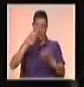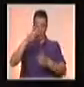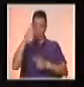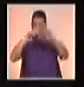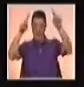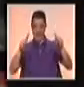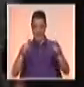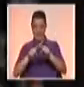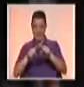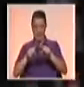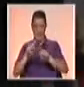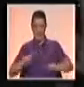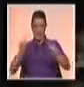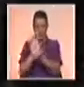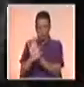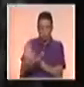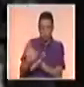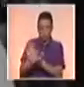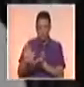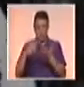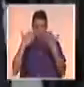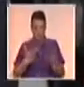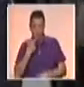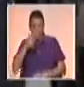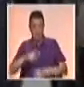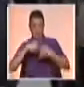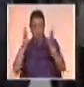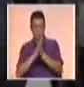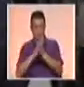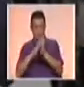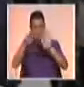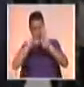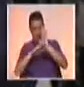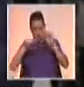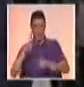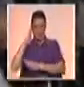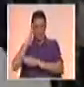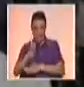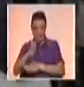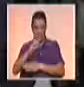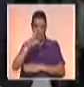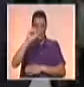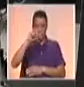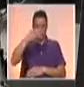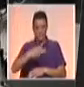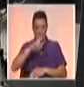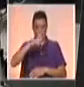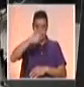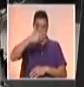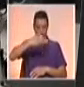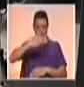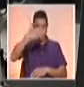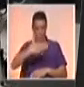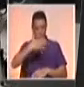internet ficou igualmente suspenso. Atualmente, todos os programas emitidos em direto com língua gestual na RTP1 e